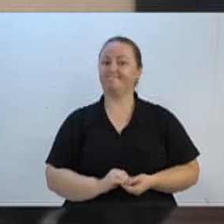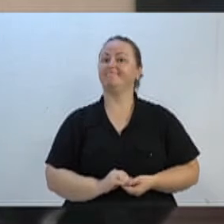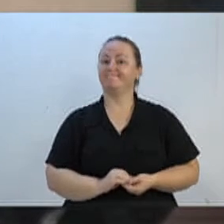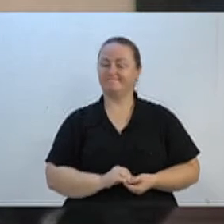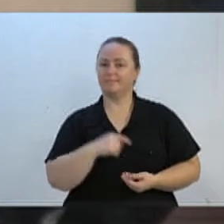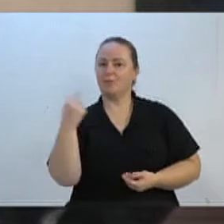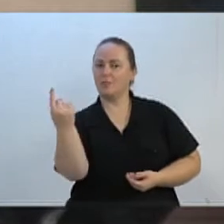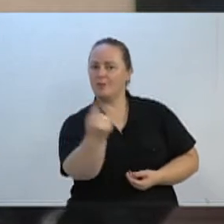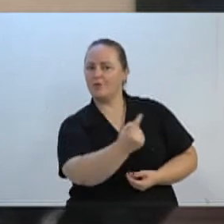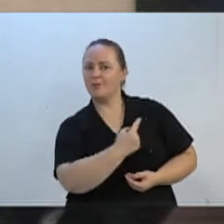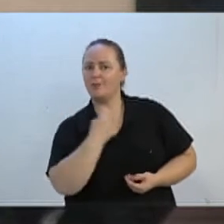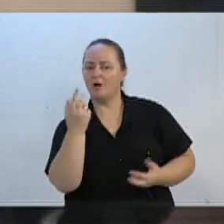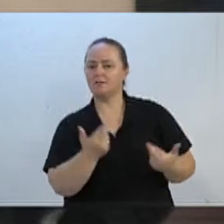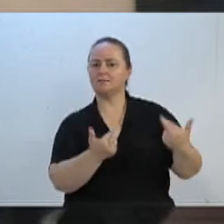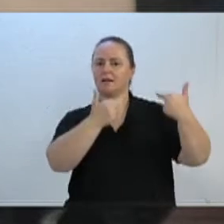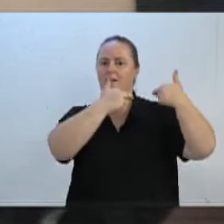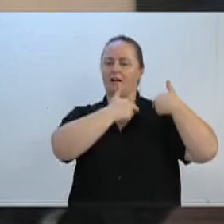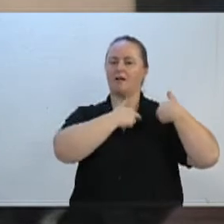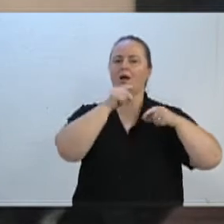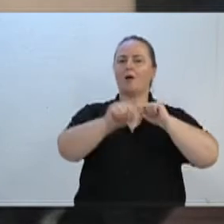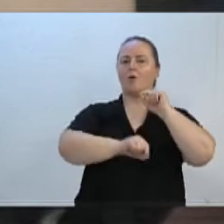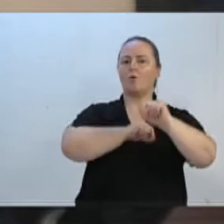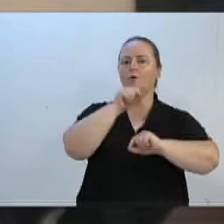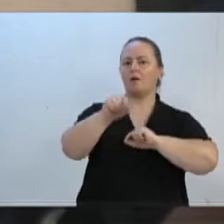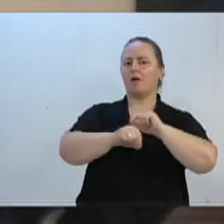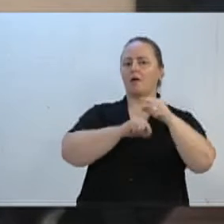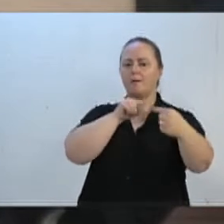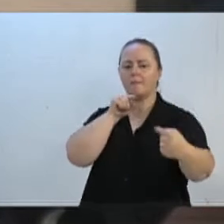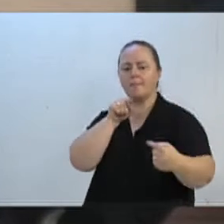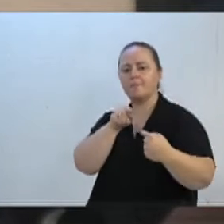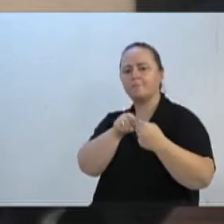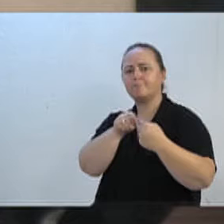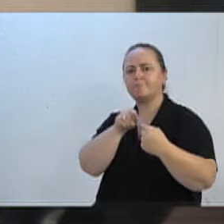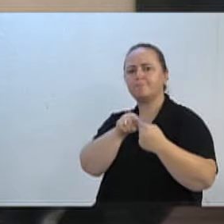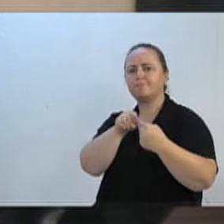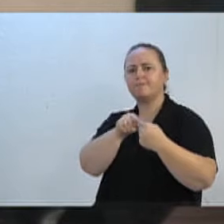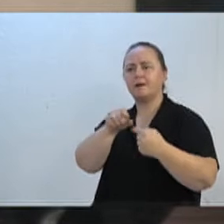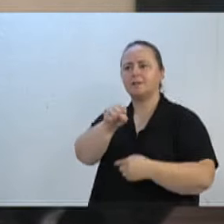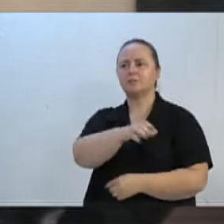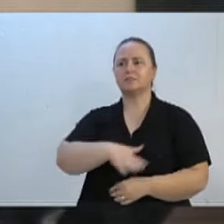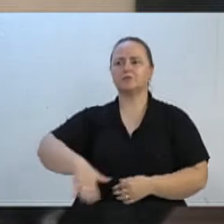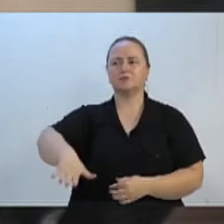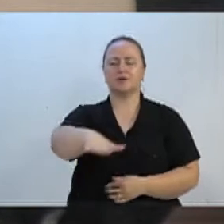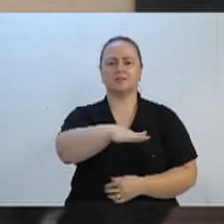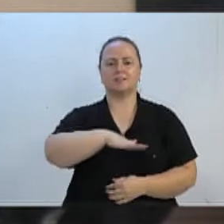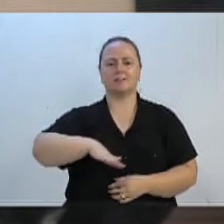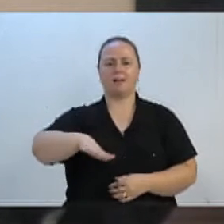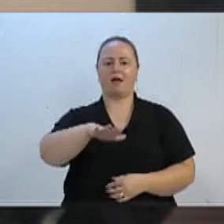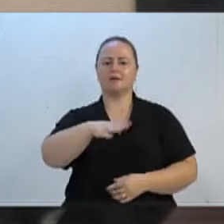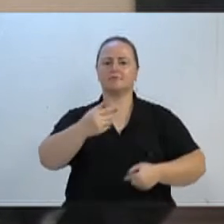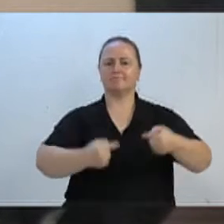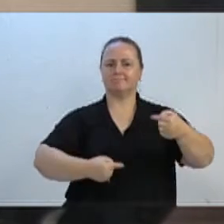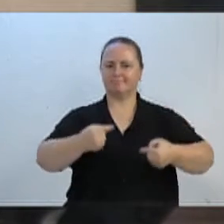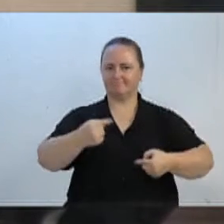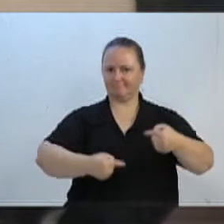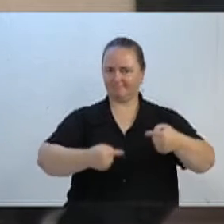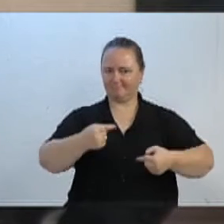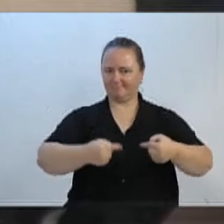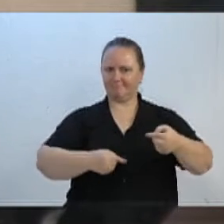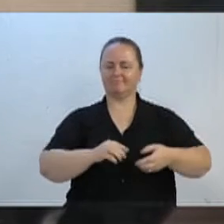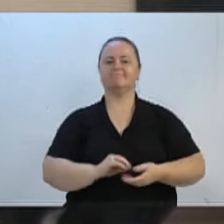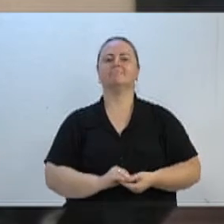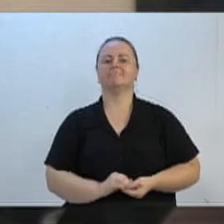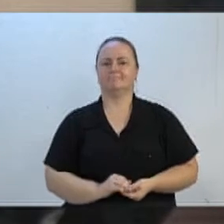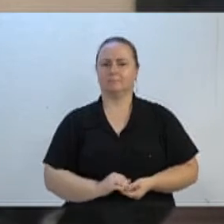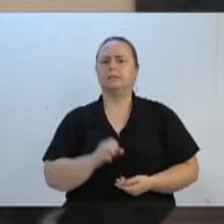real necessidade juntamente com a sociedade. Muitas vezes, se eu falar para um cidadão lá fora, a CCJ